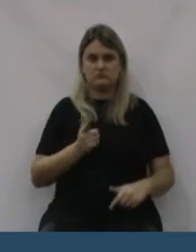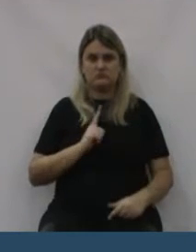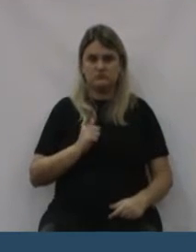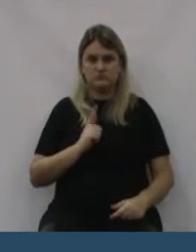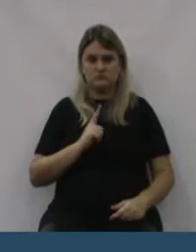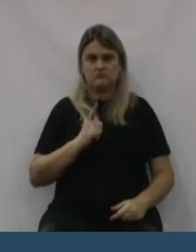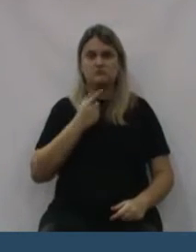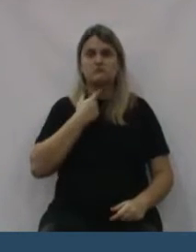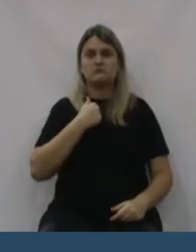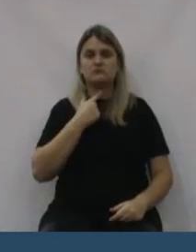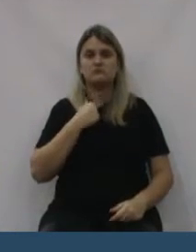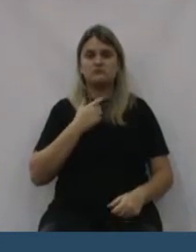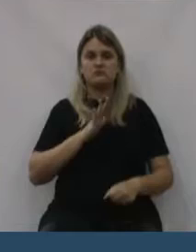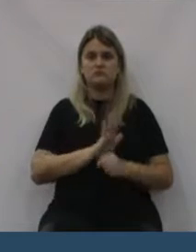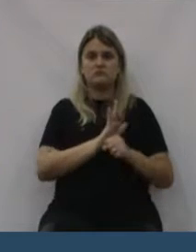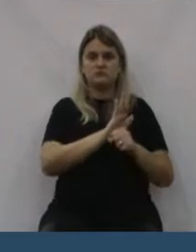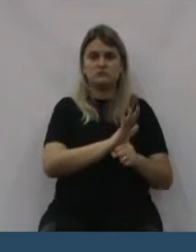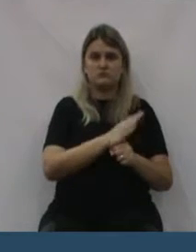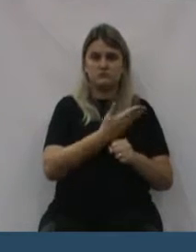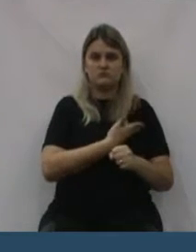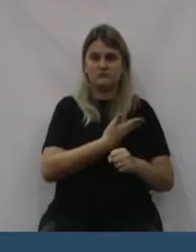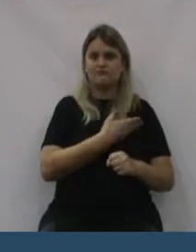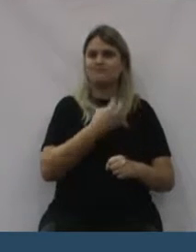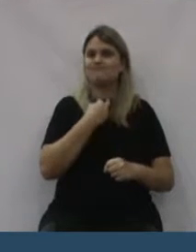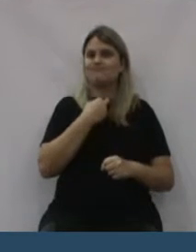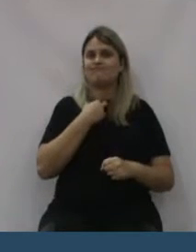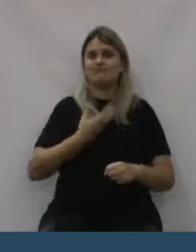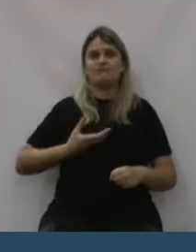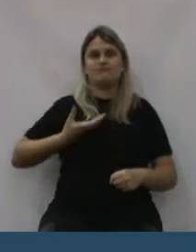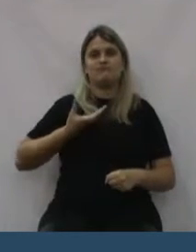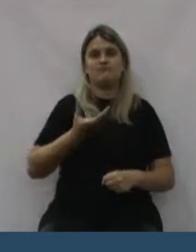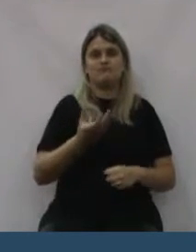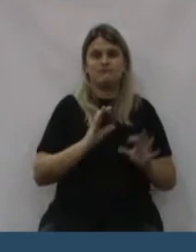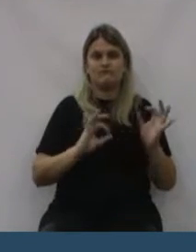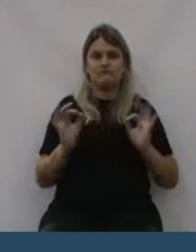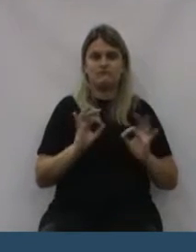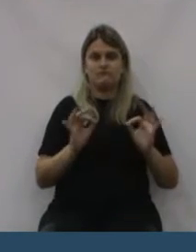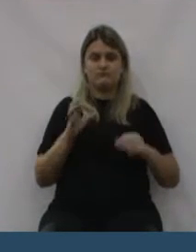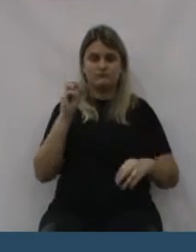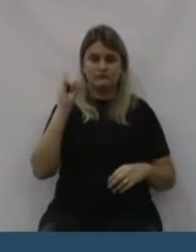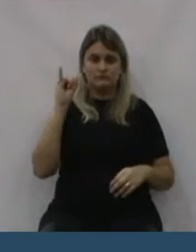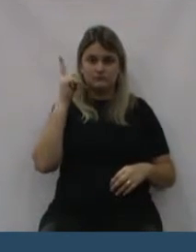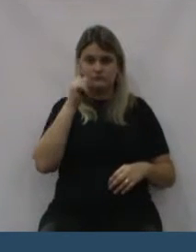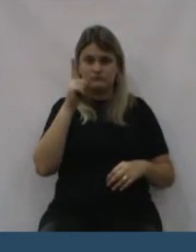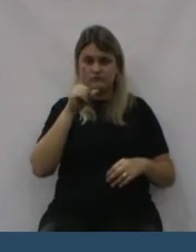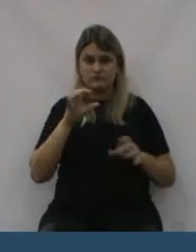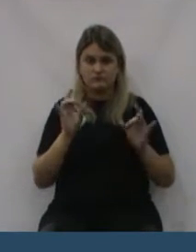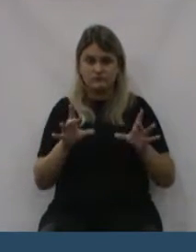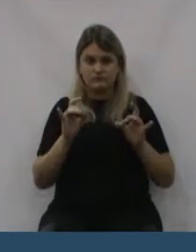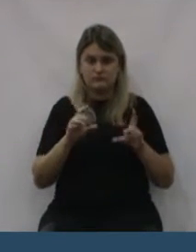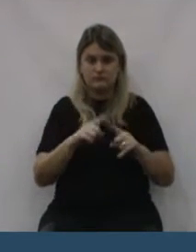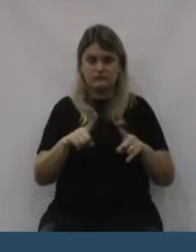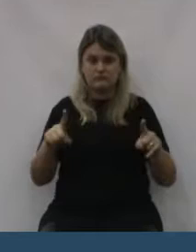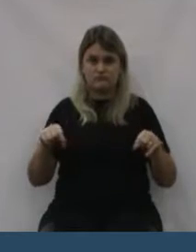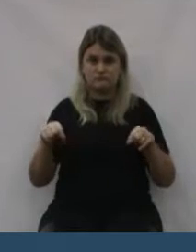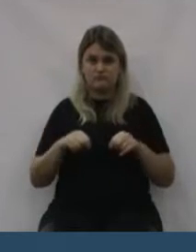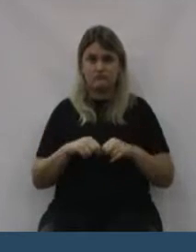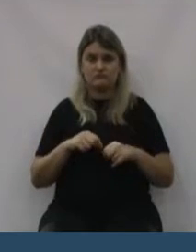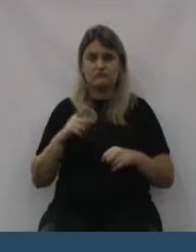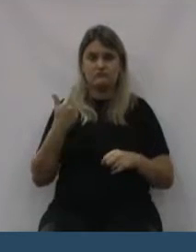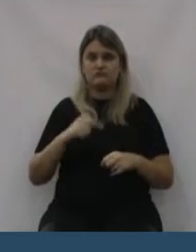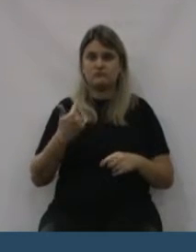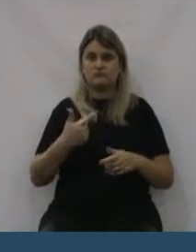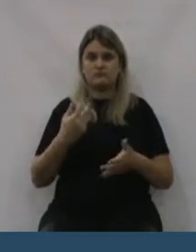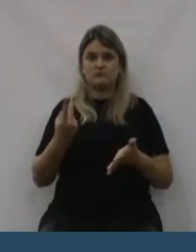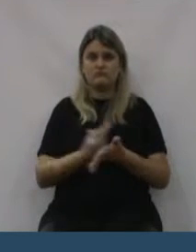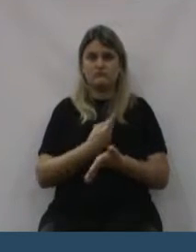renda de bilhões, pode escolher seu candidato e doar milhões. Agora, aquela pessoa simples, trabalhadora,